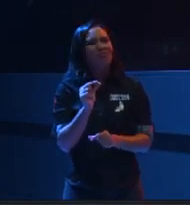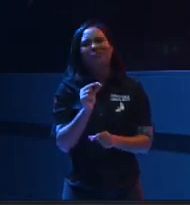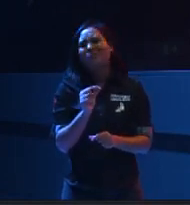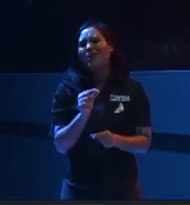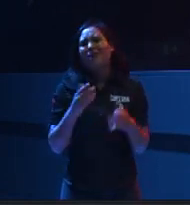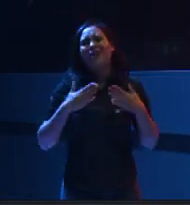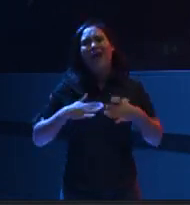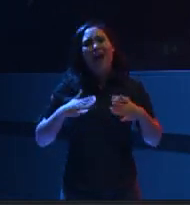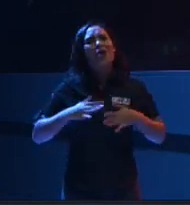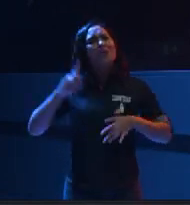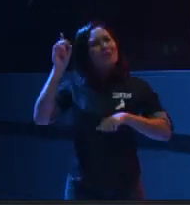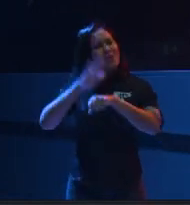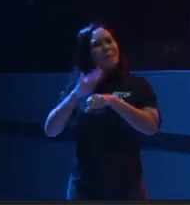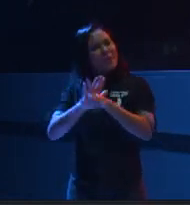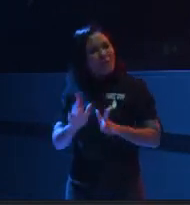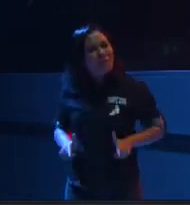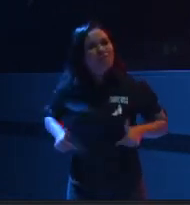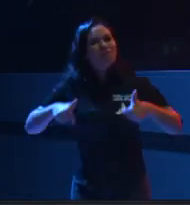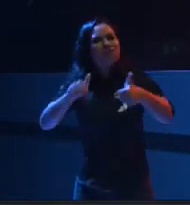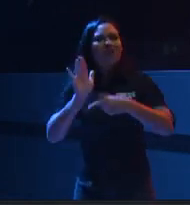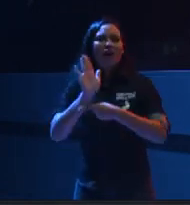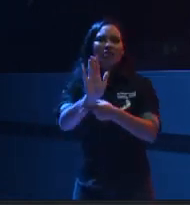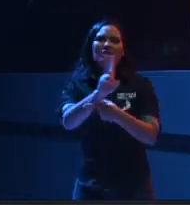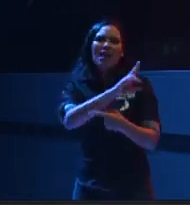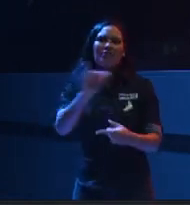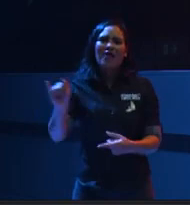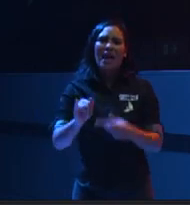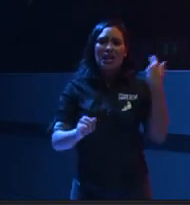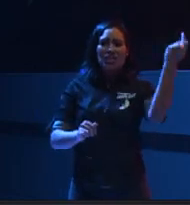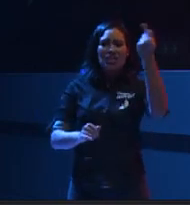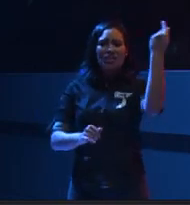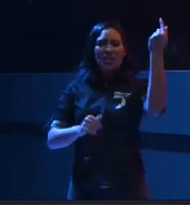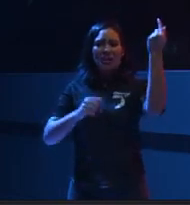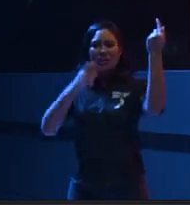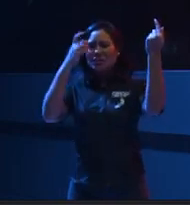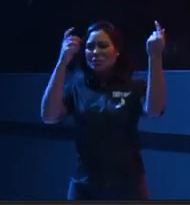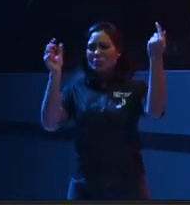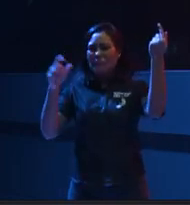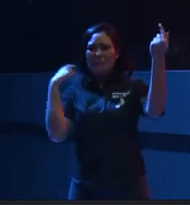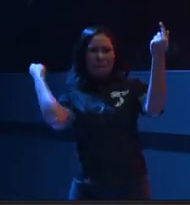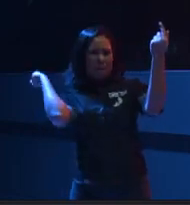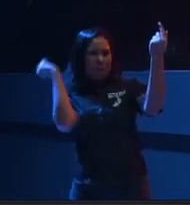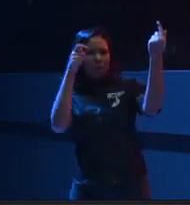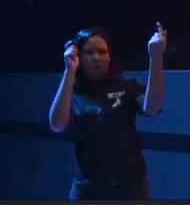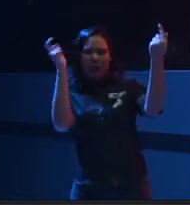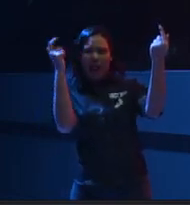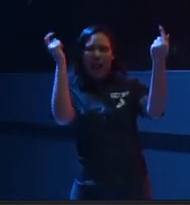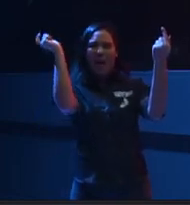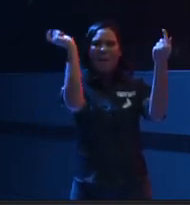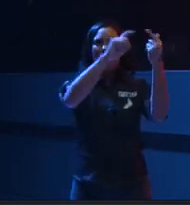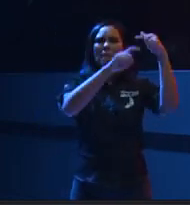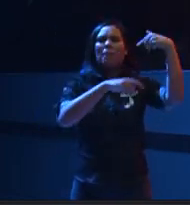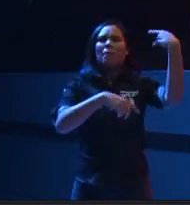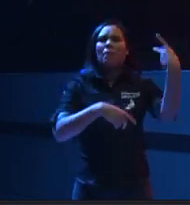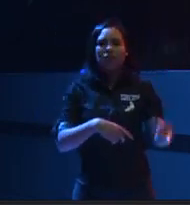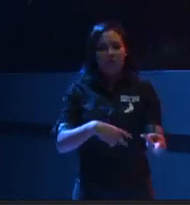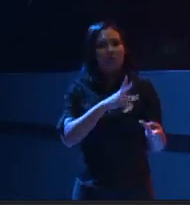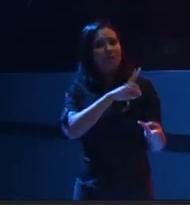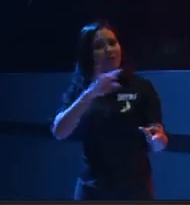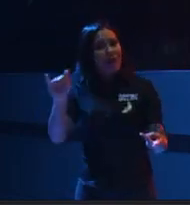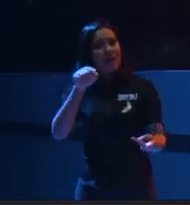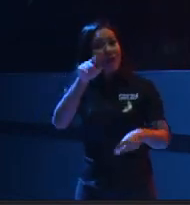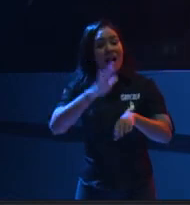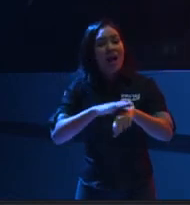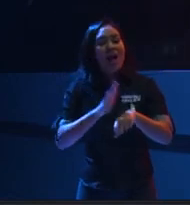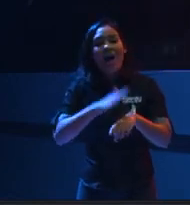certa para derrubar o teu gigante você tem que ela posse disso você tem que acreditar você tem acreditar que essa empresa que você tem